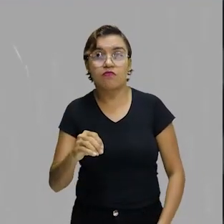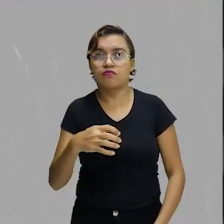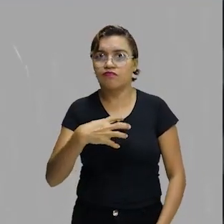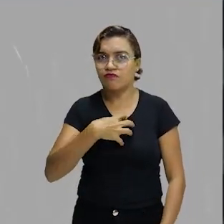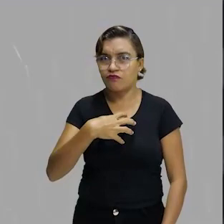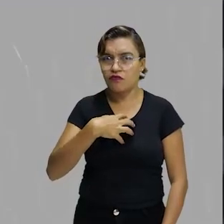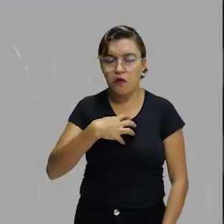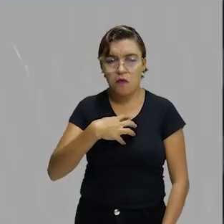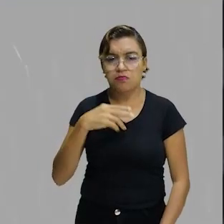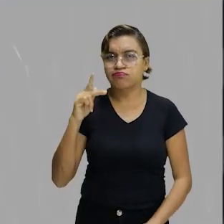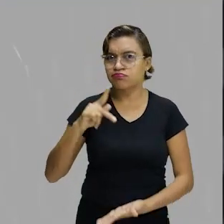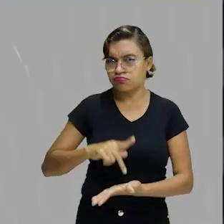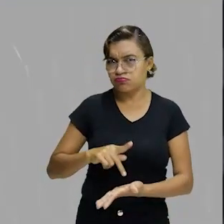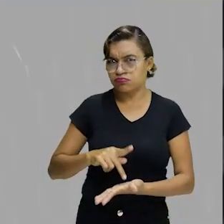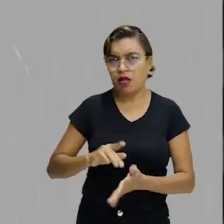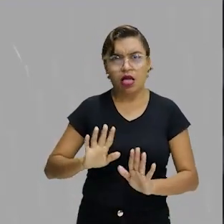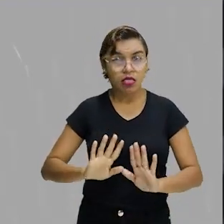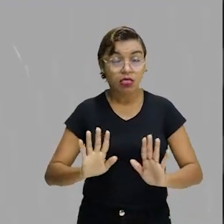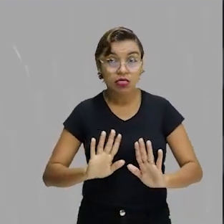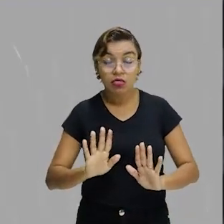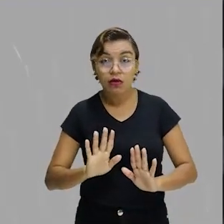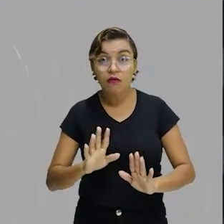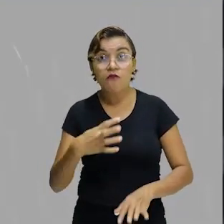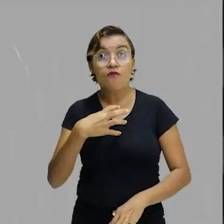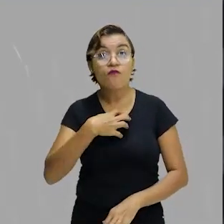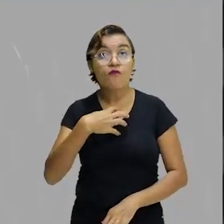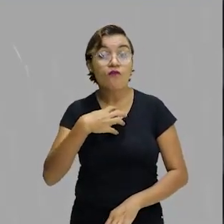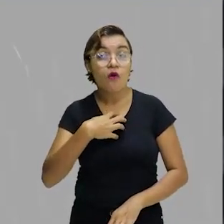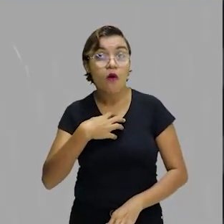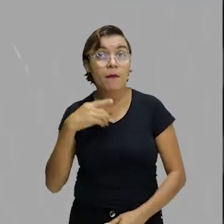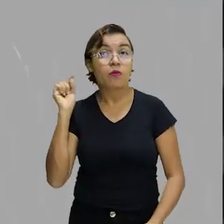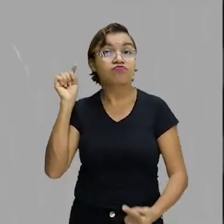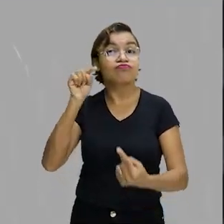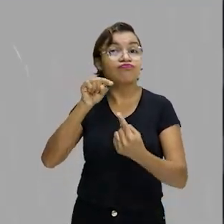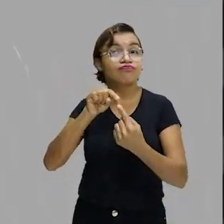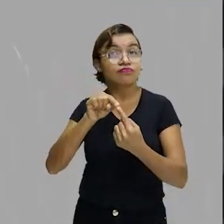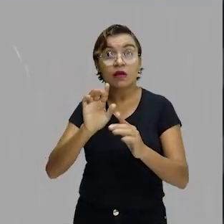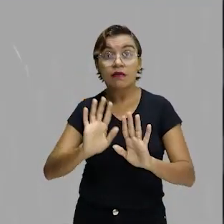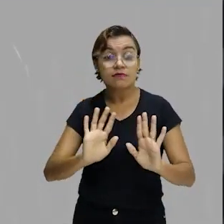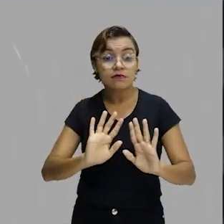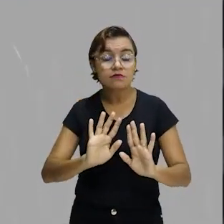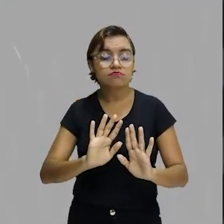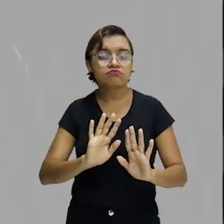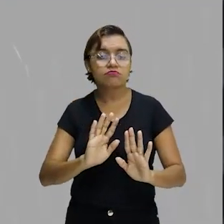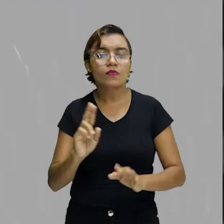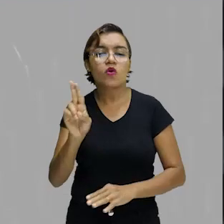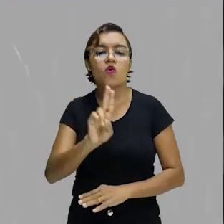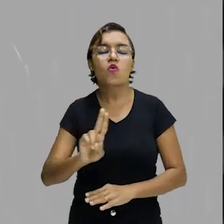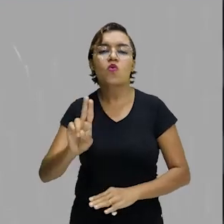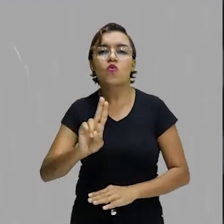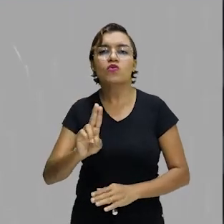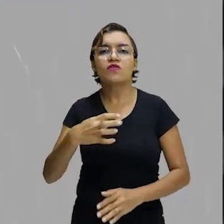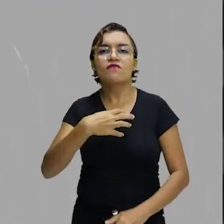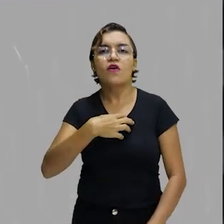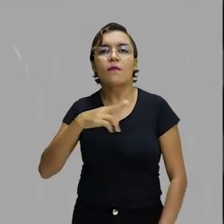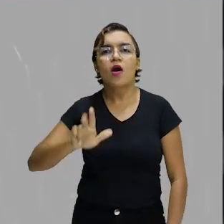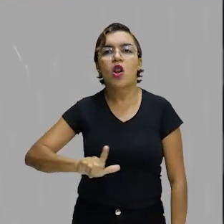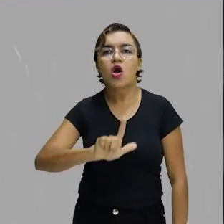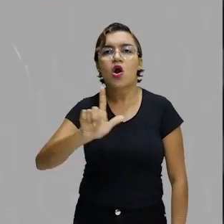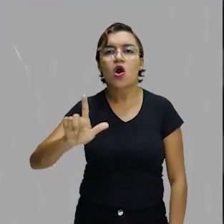tá? Eles não escrevem o silogismo da sua maneira objetiva. Eles colocam numa forma lógica,